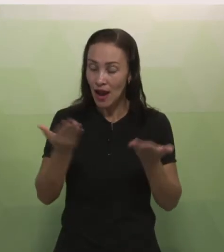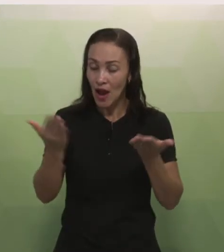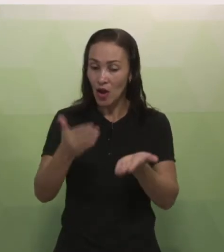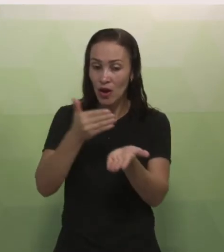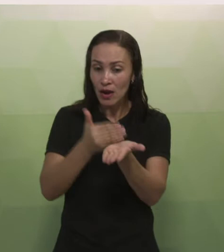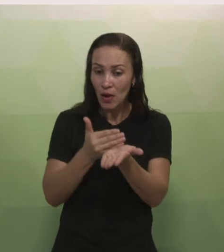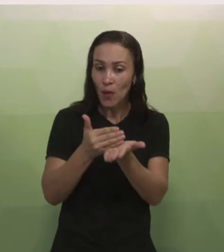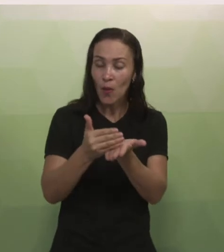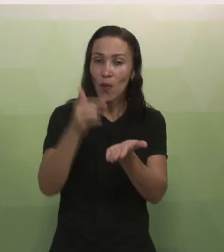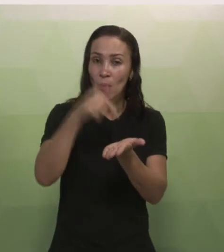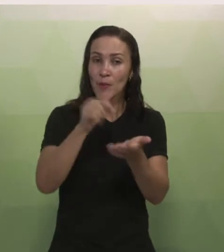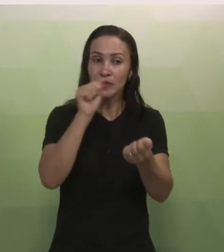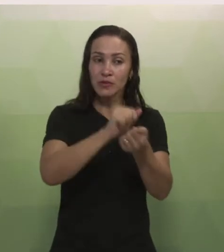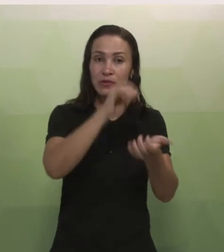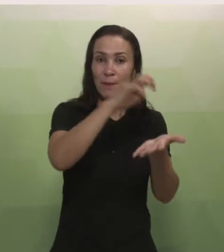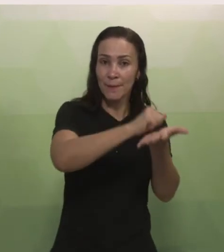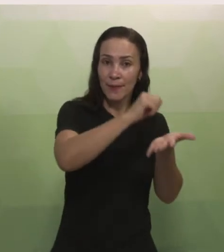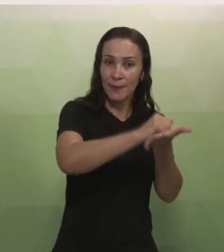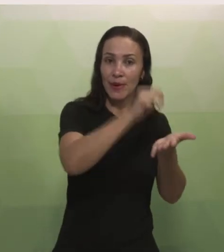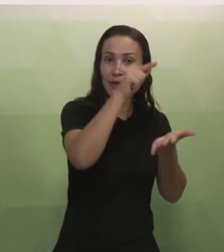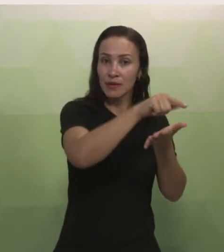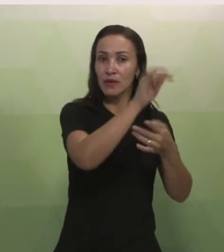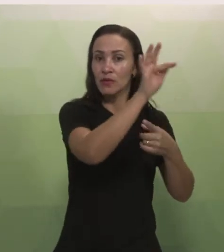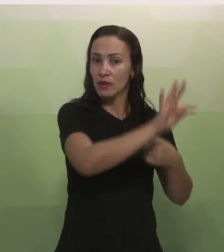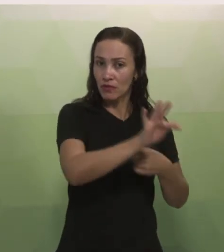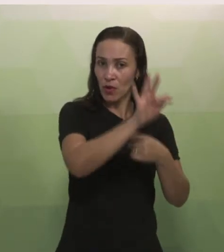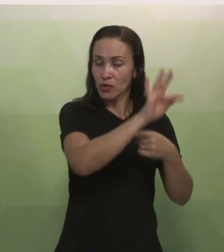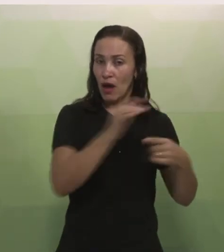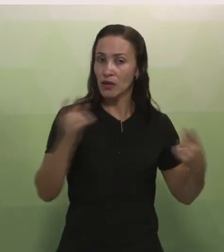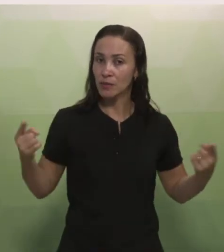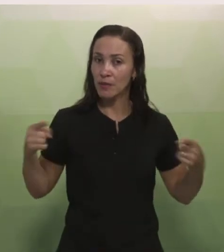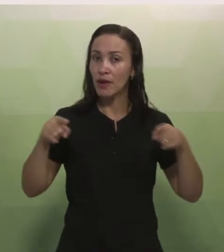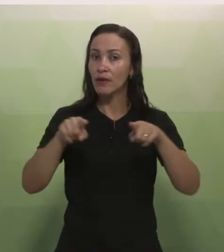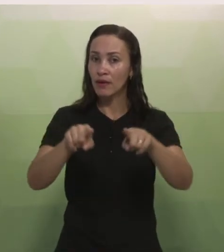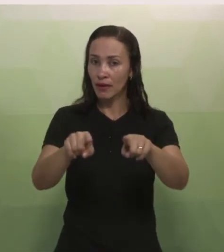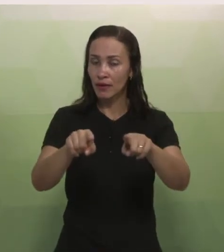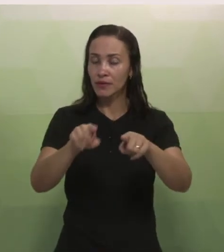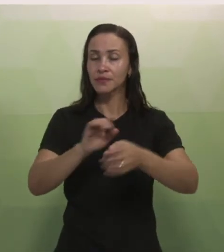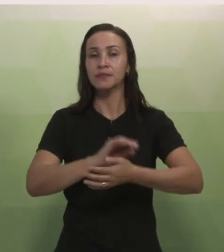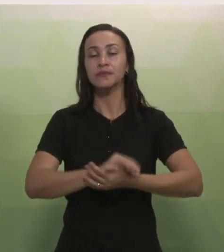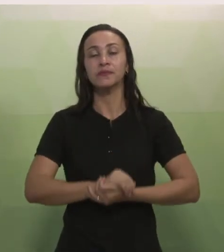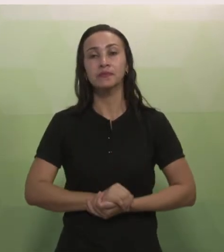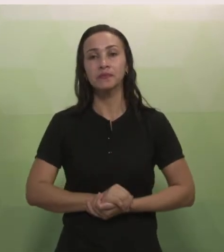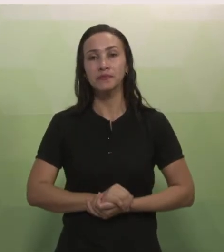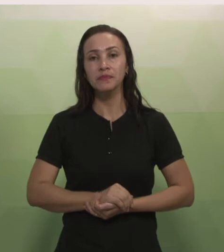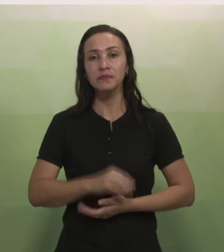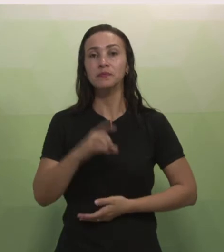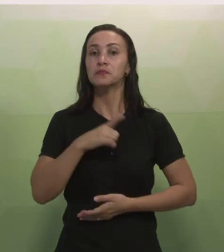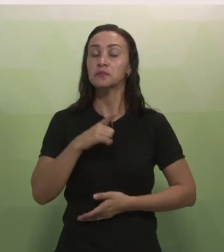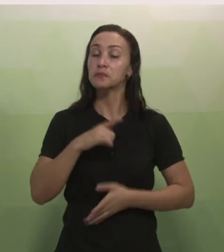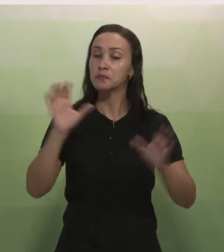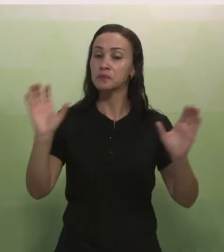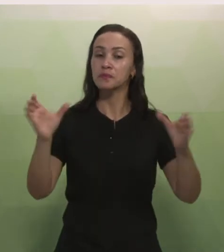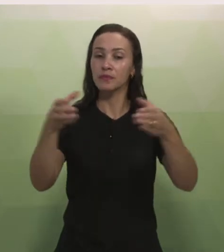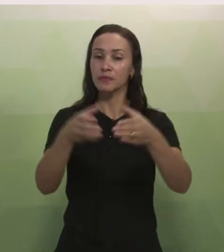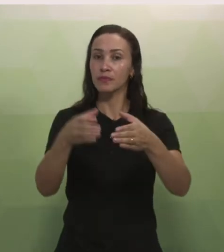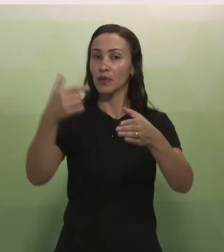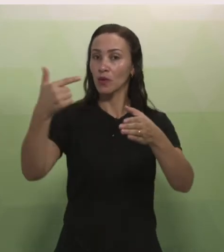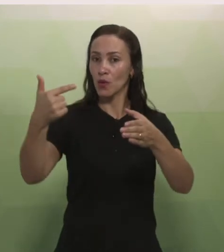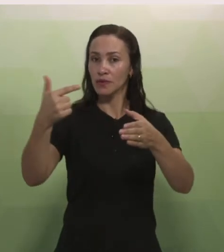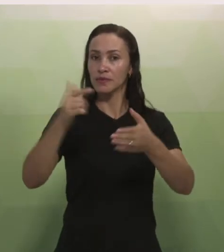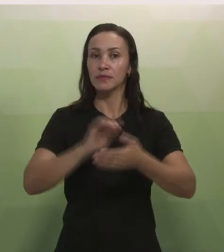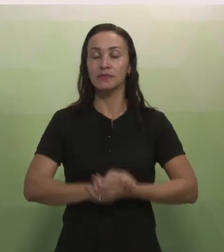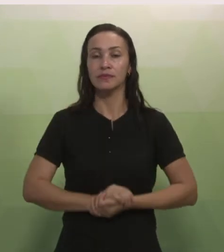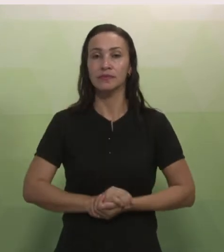sendo efetivado a partir da matrícula na graduação, né? Então, aqui nós temos o bloco 2, que